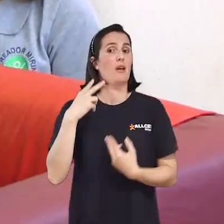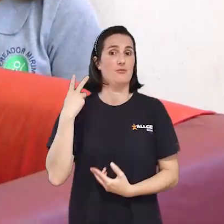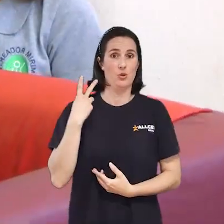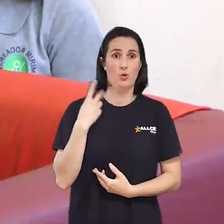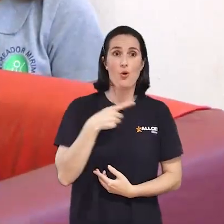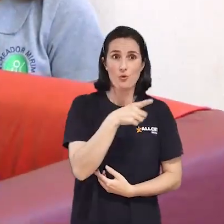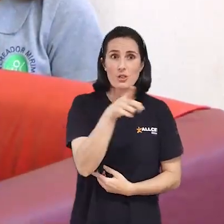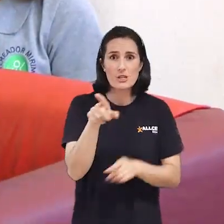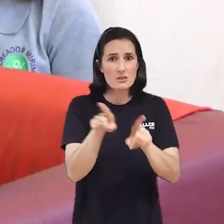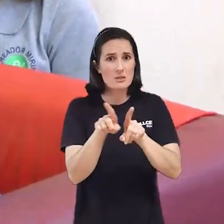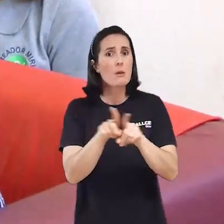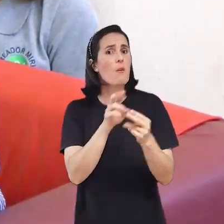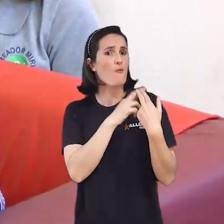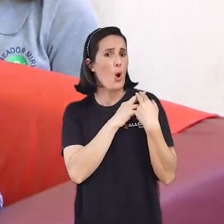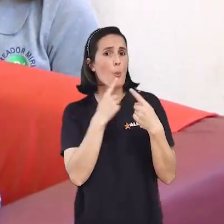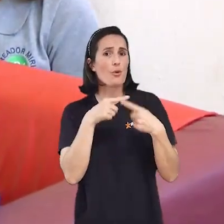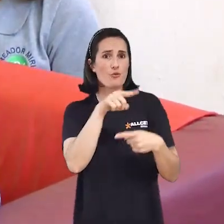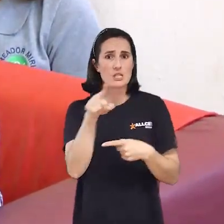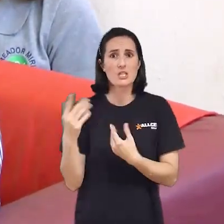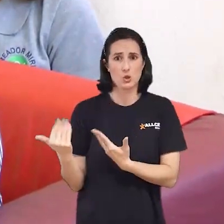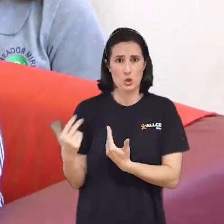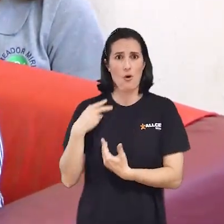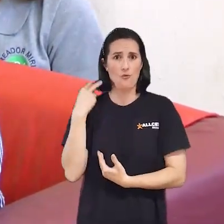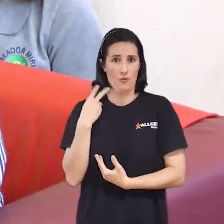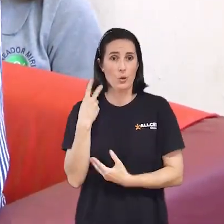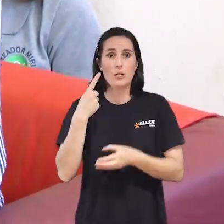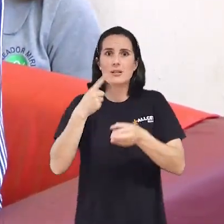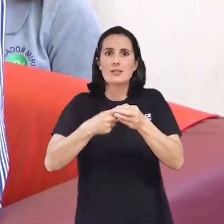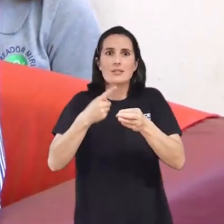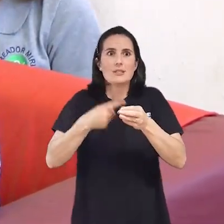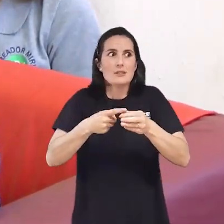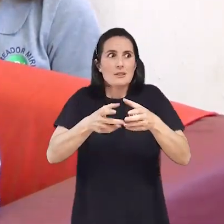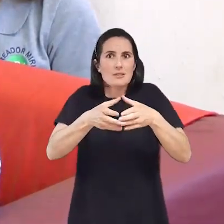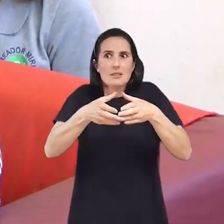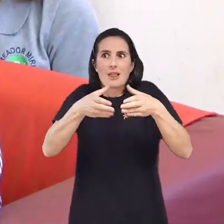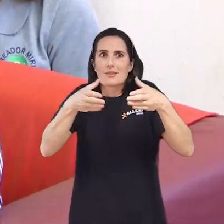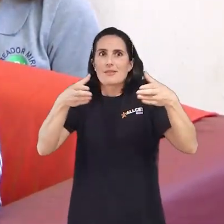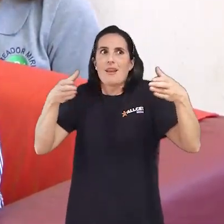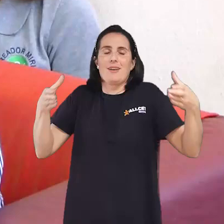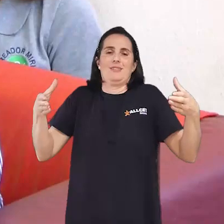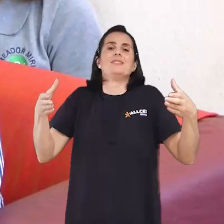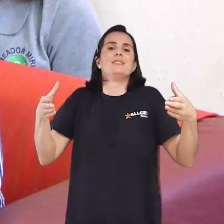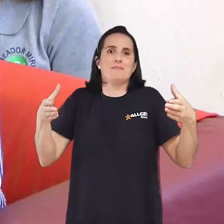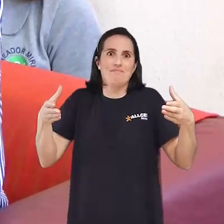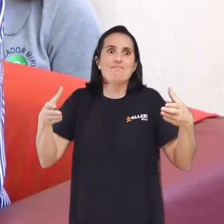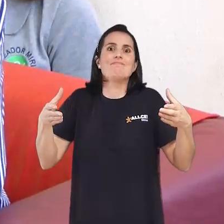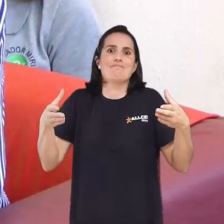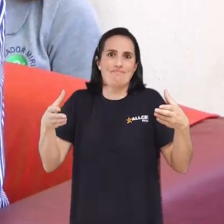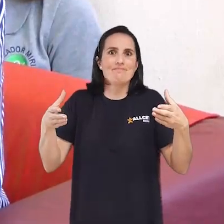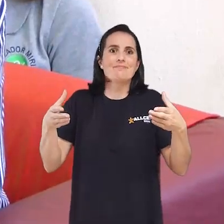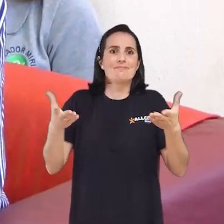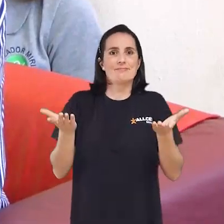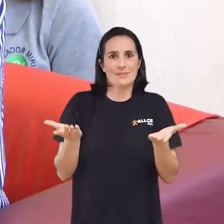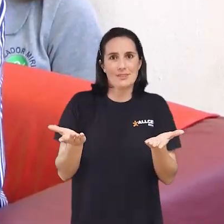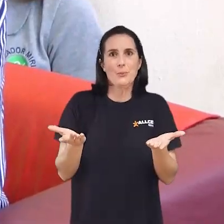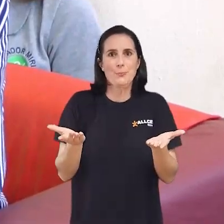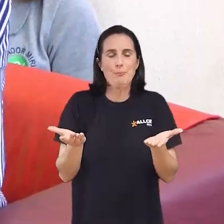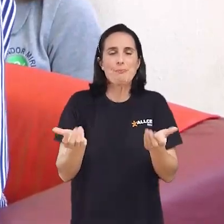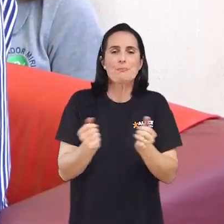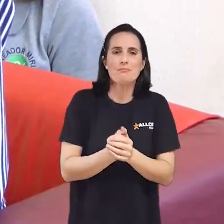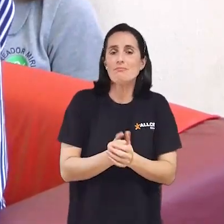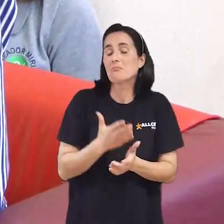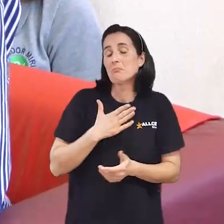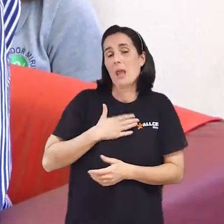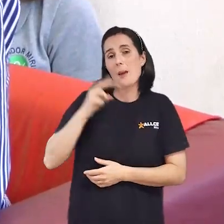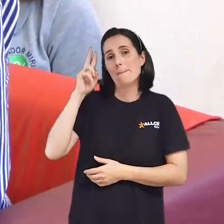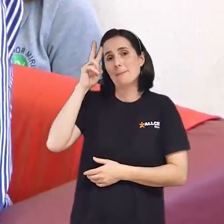votos. Olha isso, André. Né? O Jair Pedro é vereador de uma cidade de 180 mil